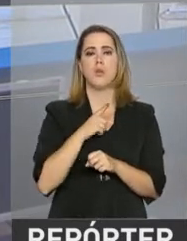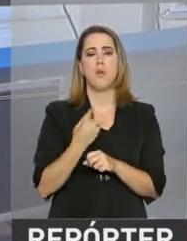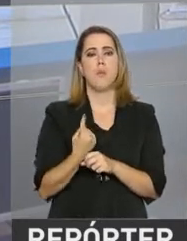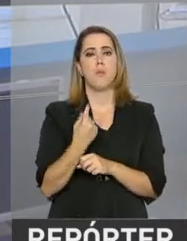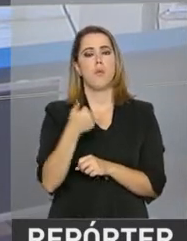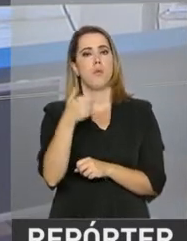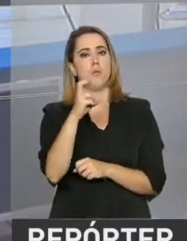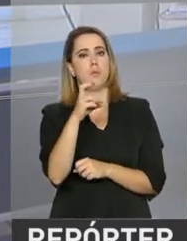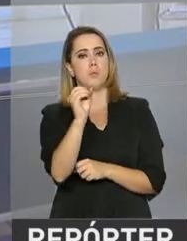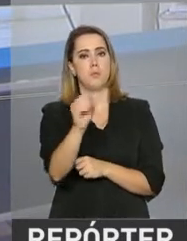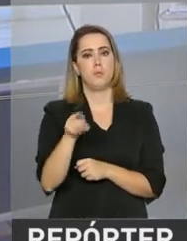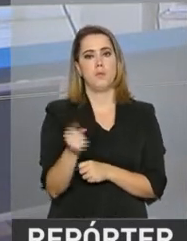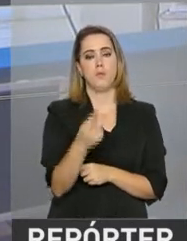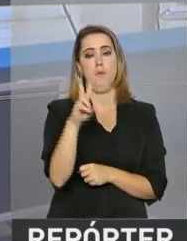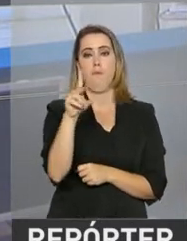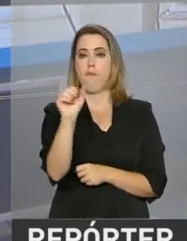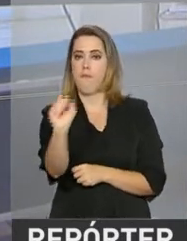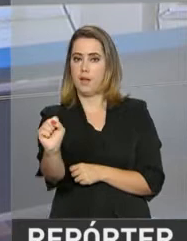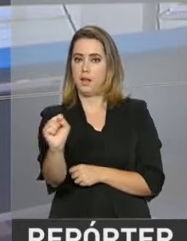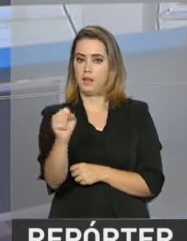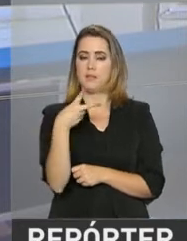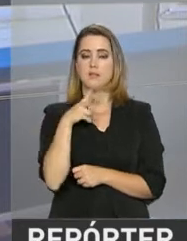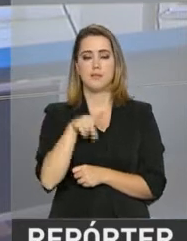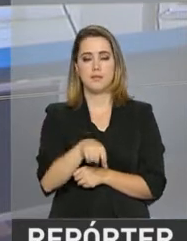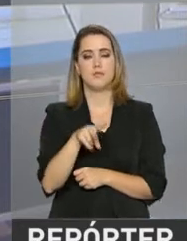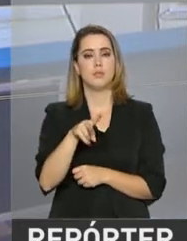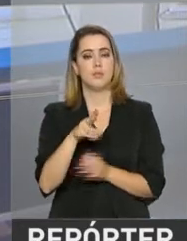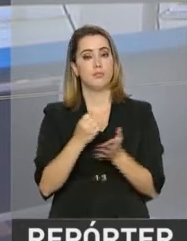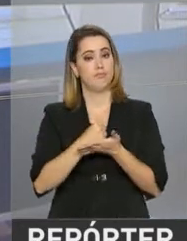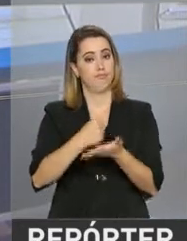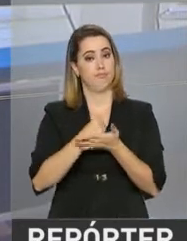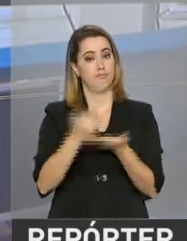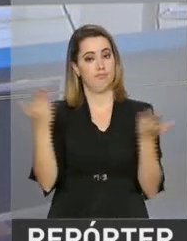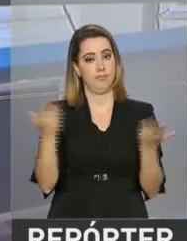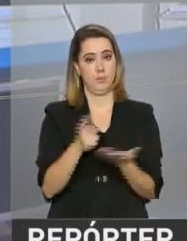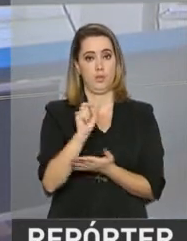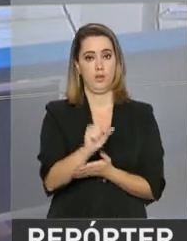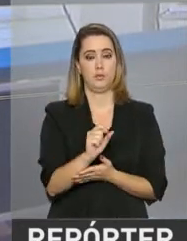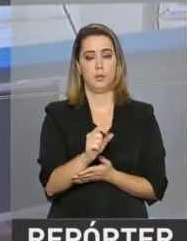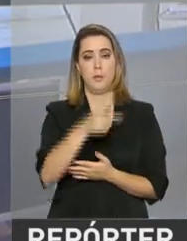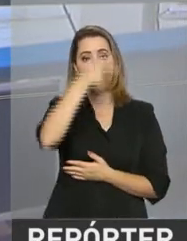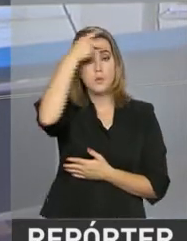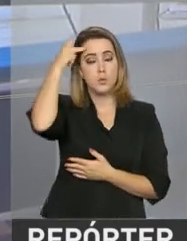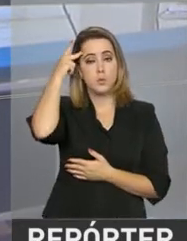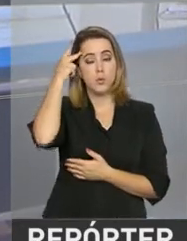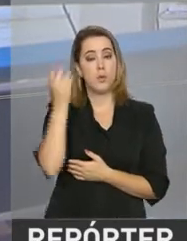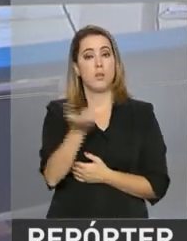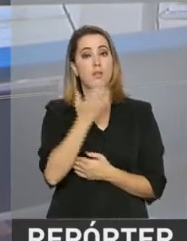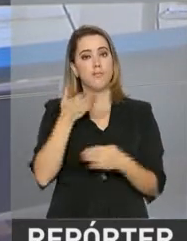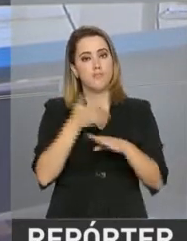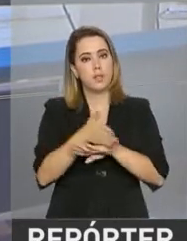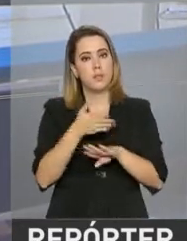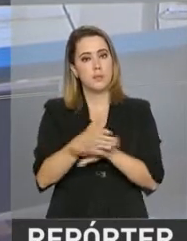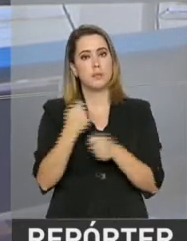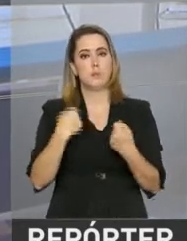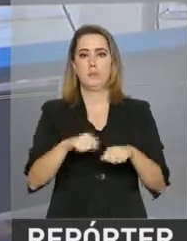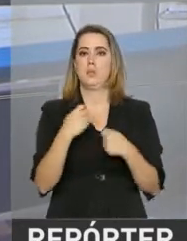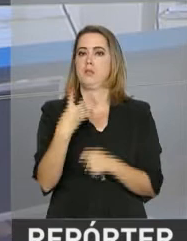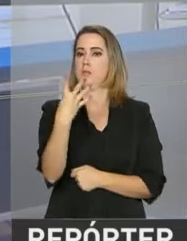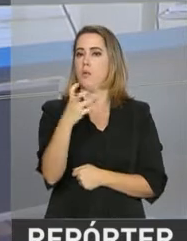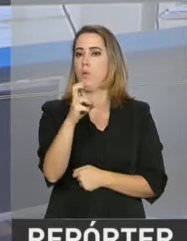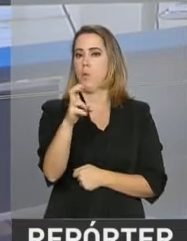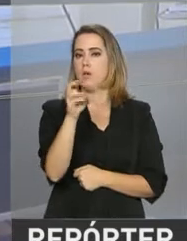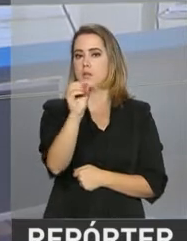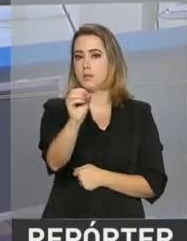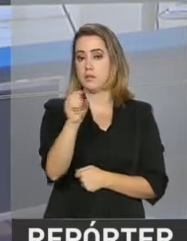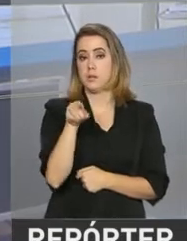uma das 150 mil vagas ofertadas nesta edição. Para participar, o estudante deve ter tirado pelo menos